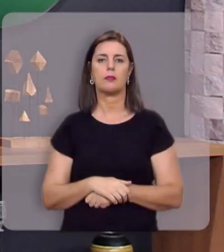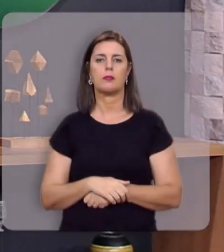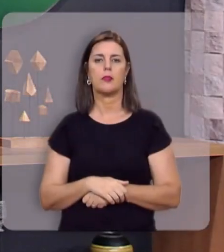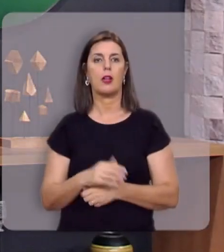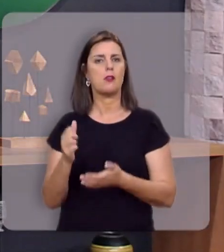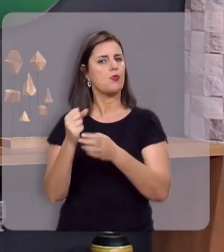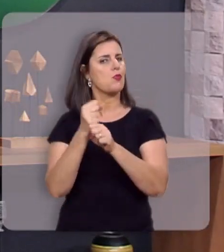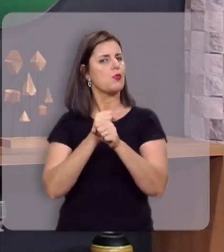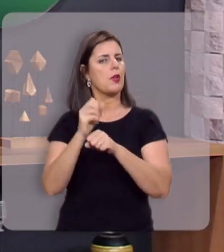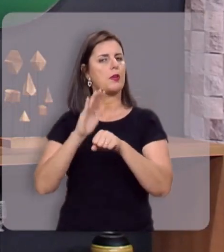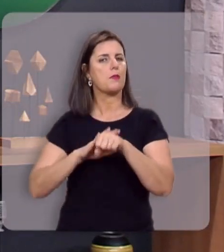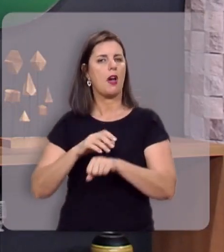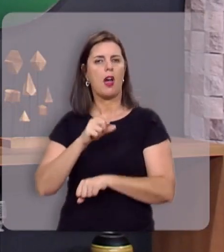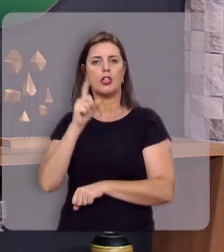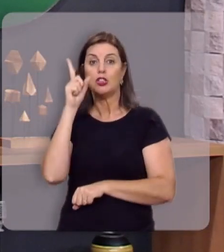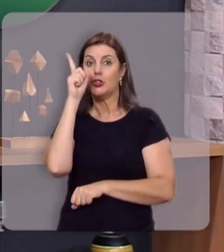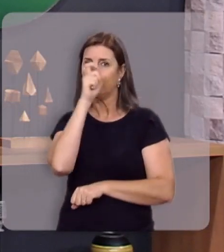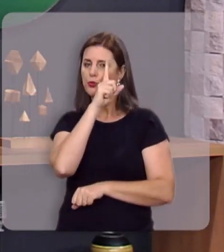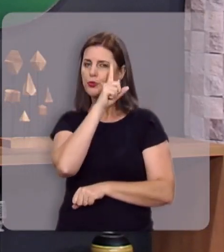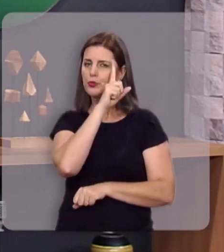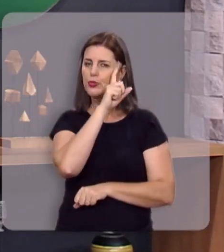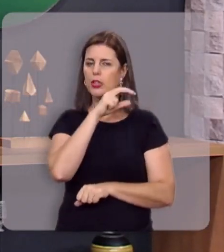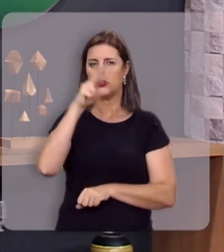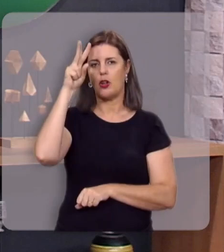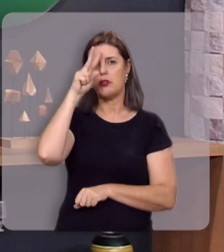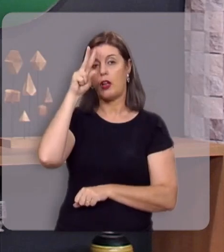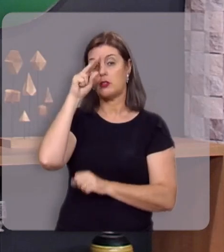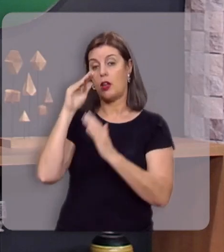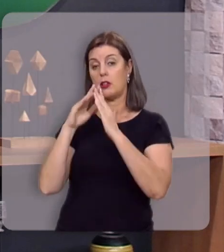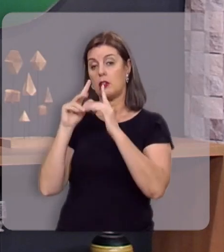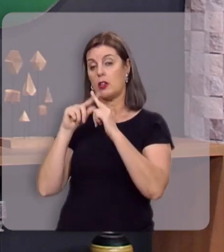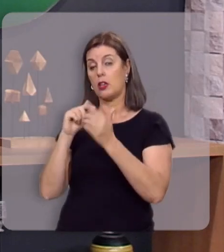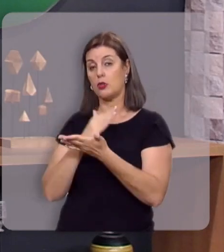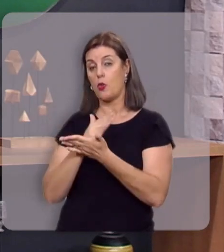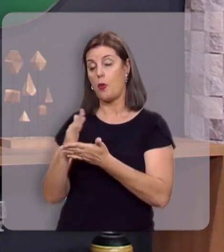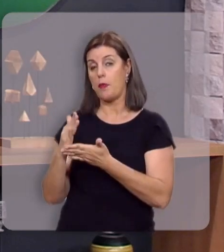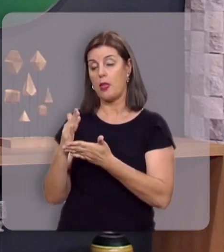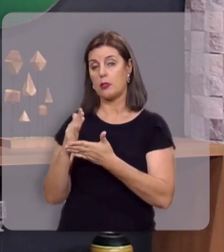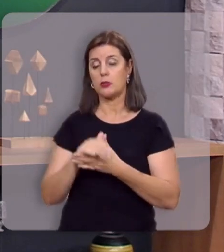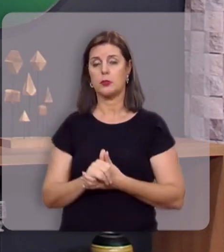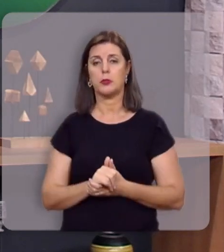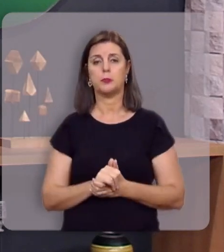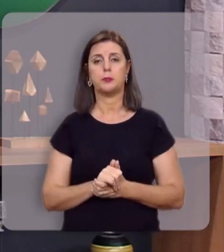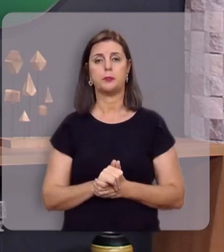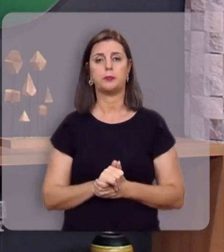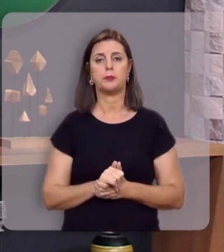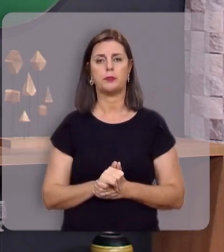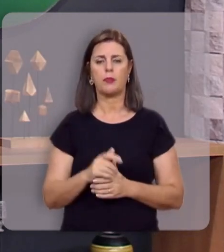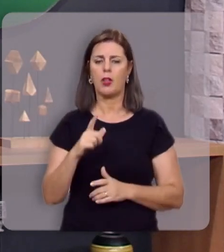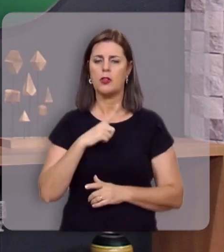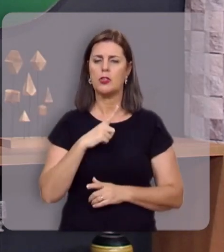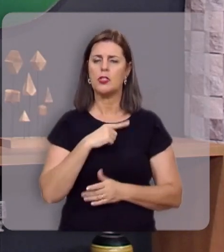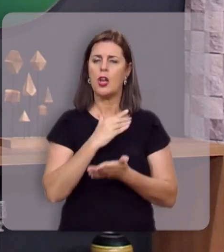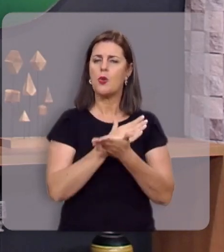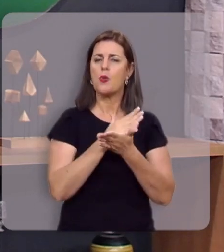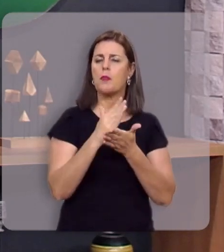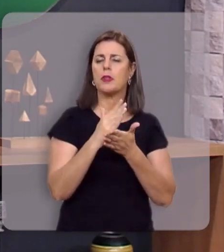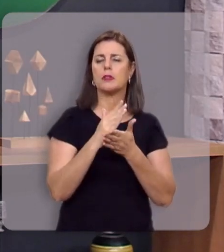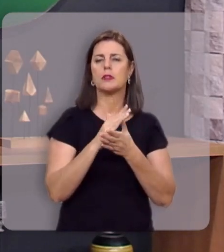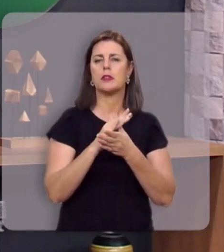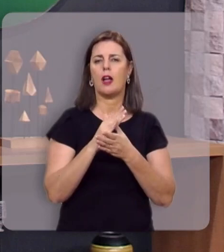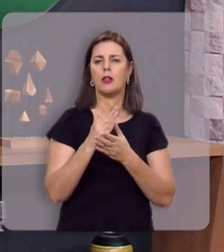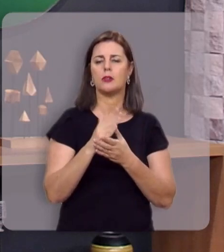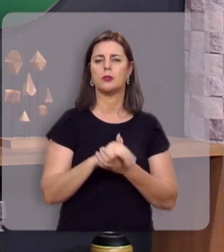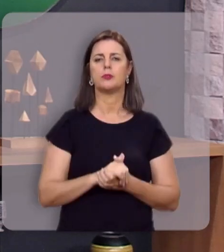Os anos mais sombrios da história da igreja primitiva haviam